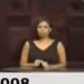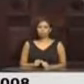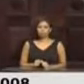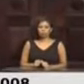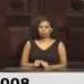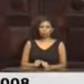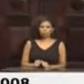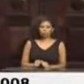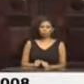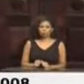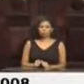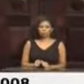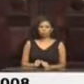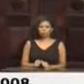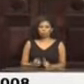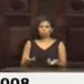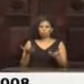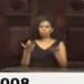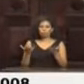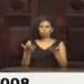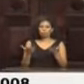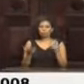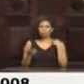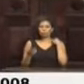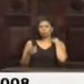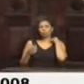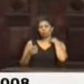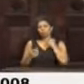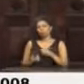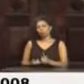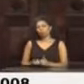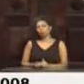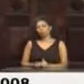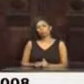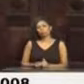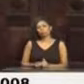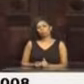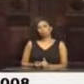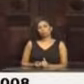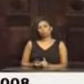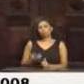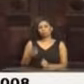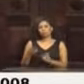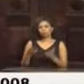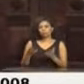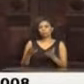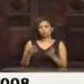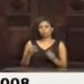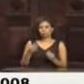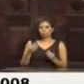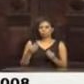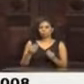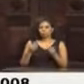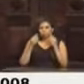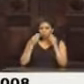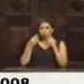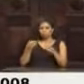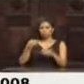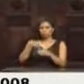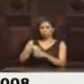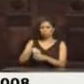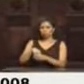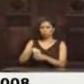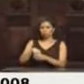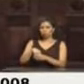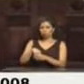Senhor presidente, nobres deputados e deputadas, eu faço questão de declarar o meu voto com relação ao